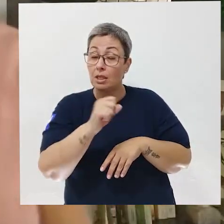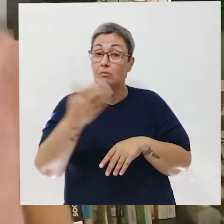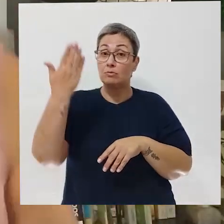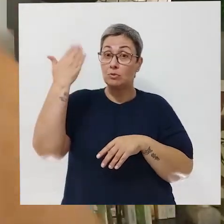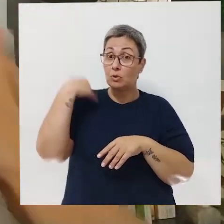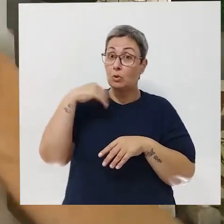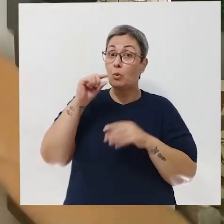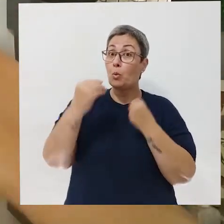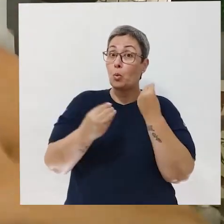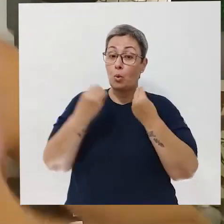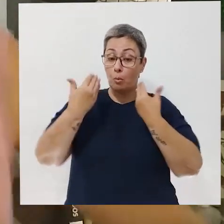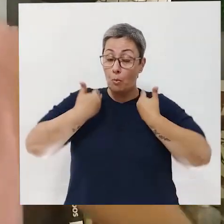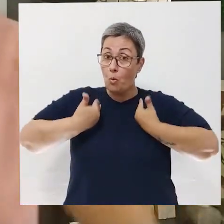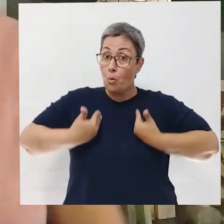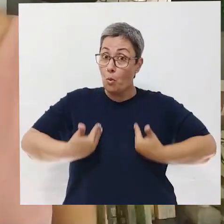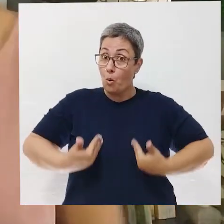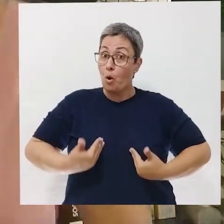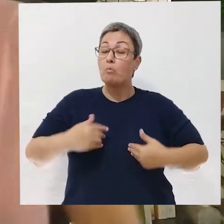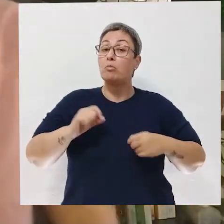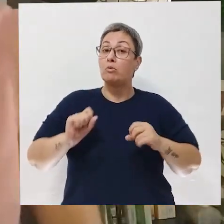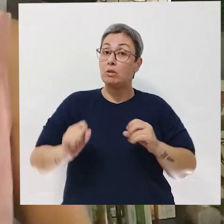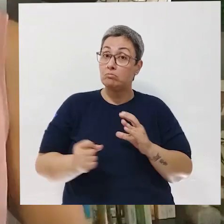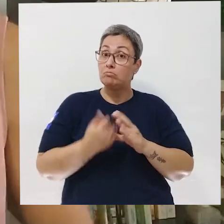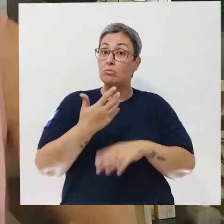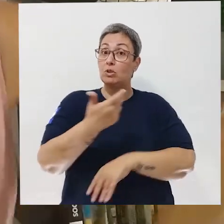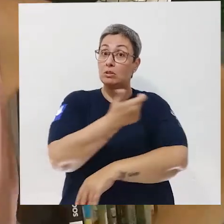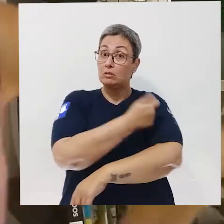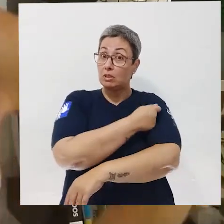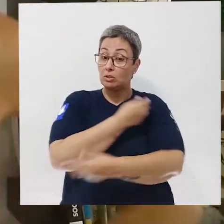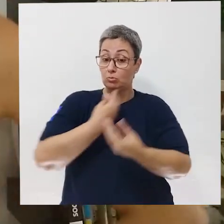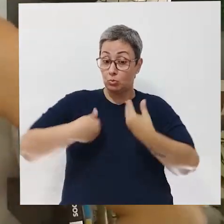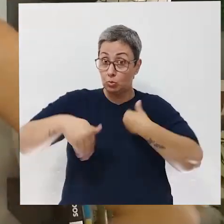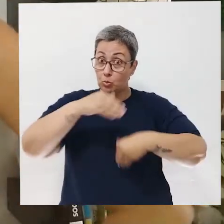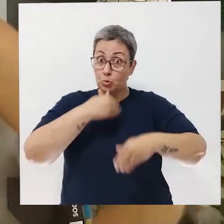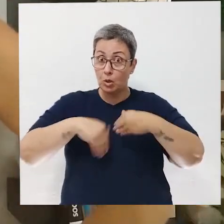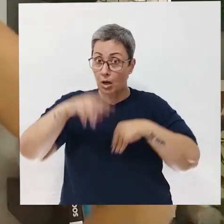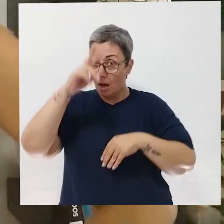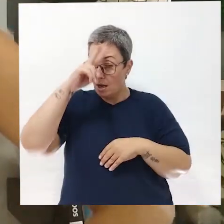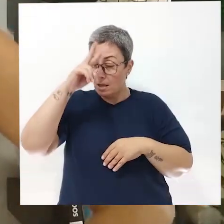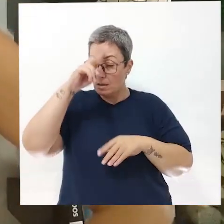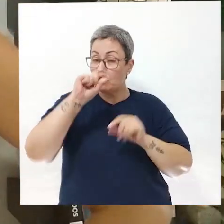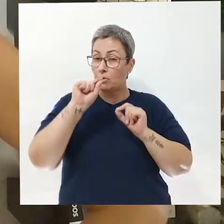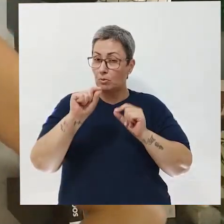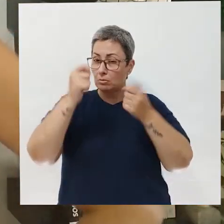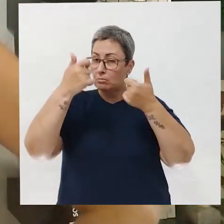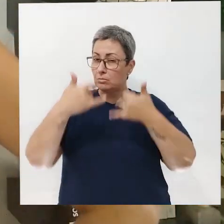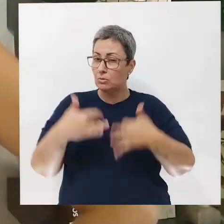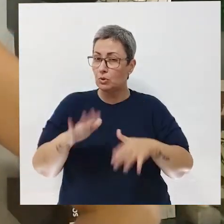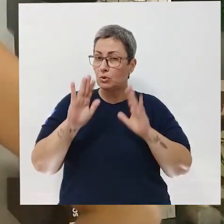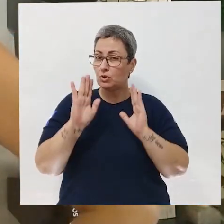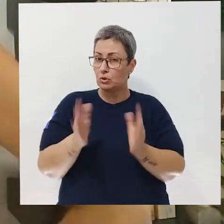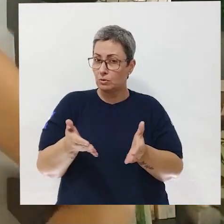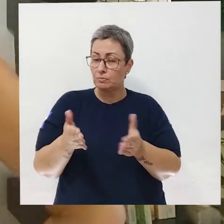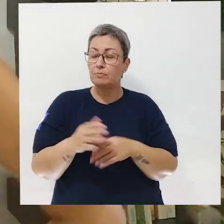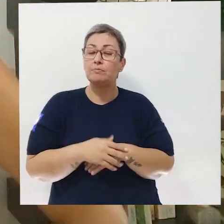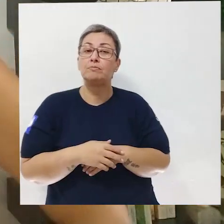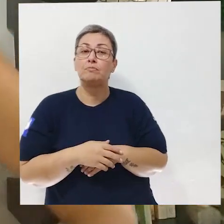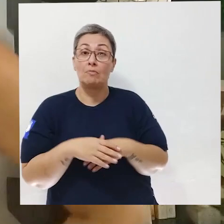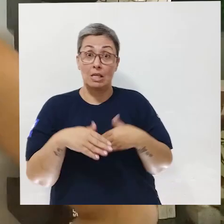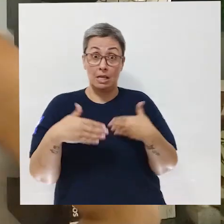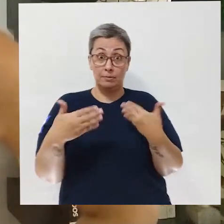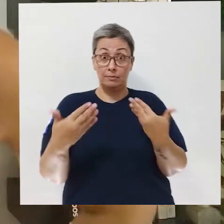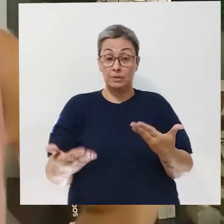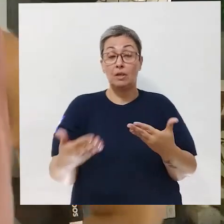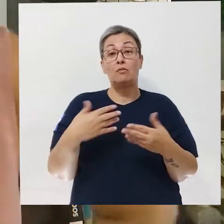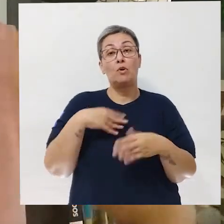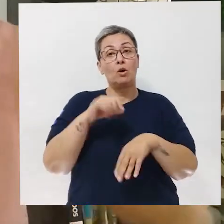anterior como é que o nosso corpo reage quando a gente toma vacina. Vocês lembram que a gente falou no programa anterior sobre isso? Bom, então